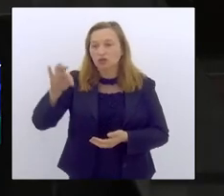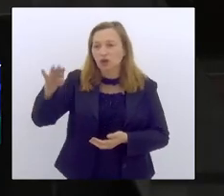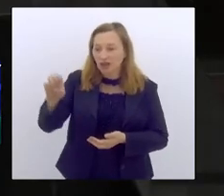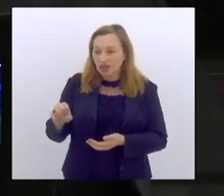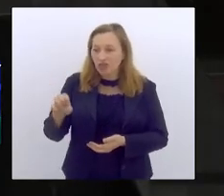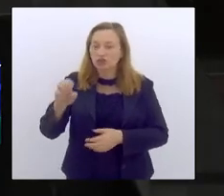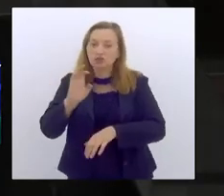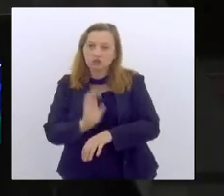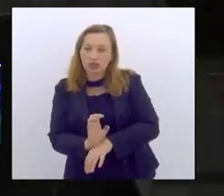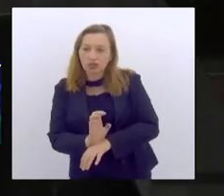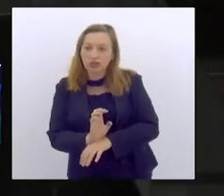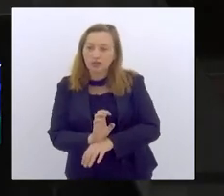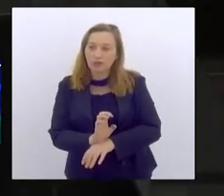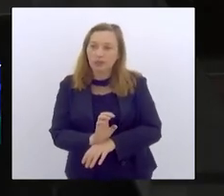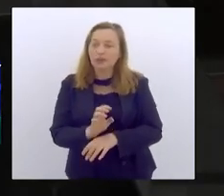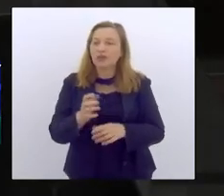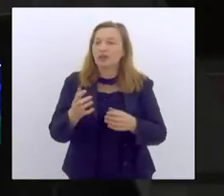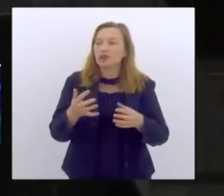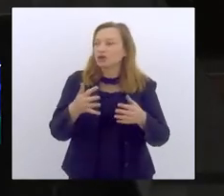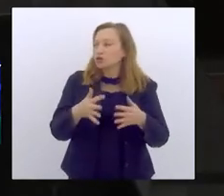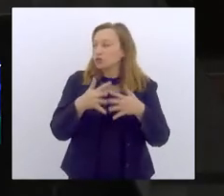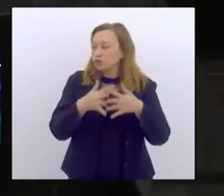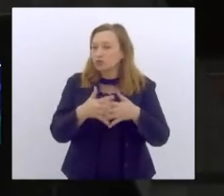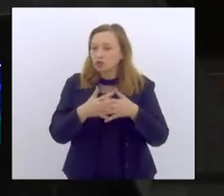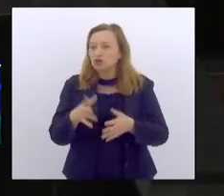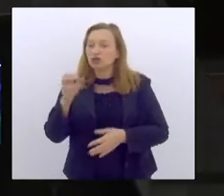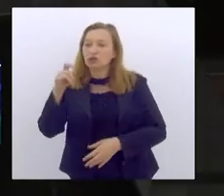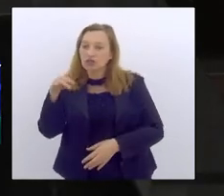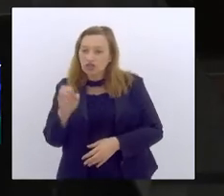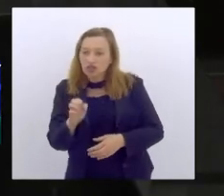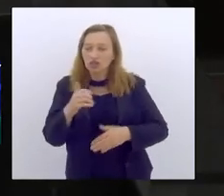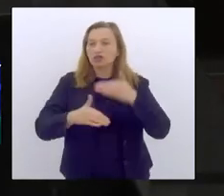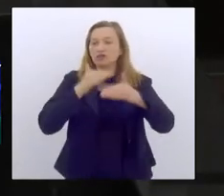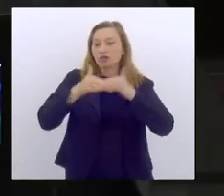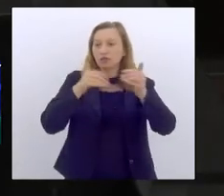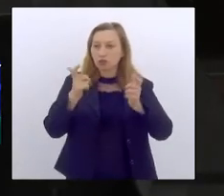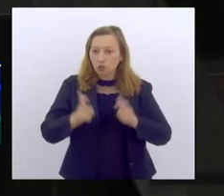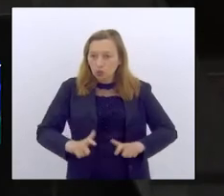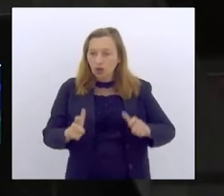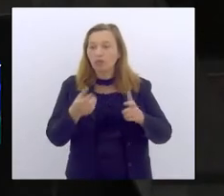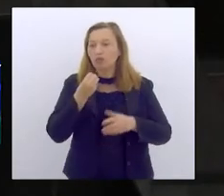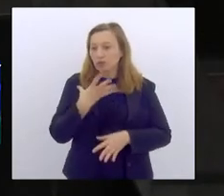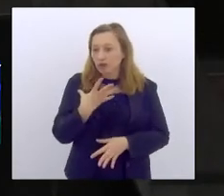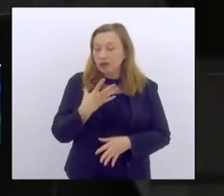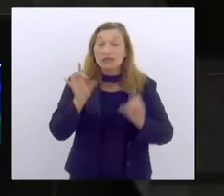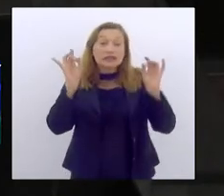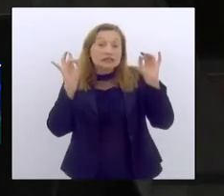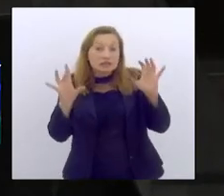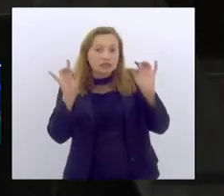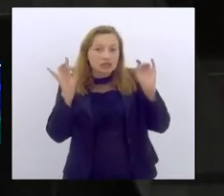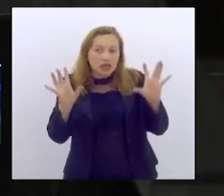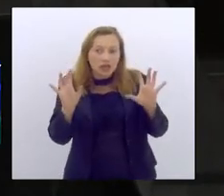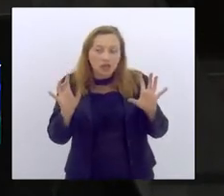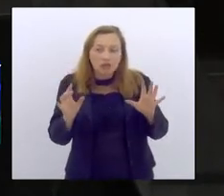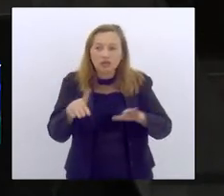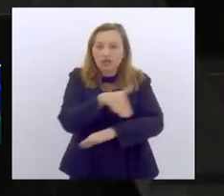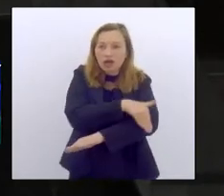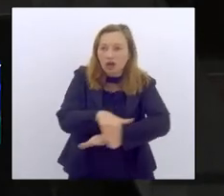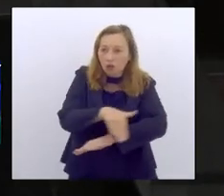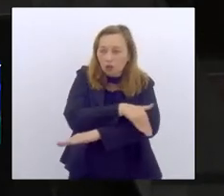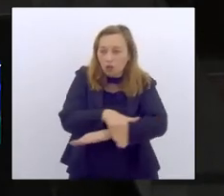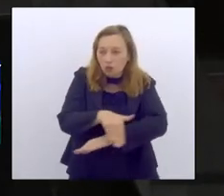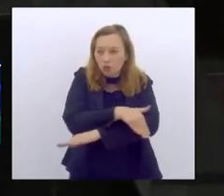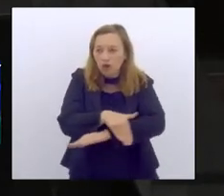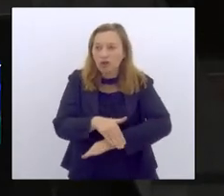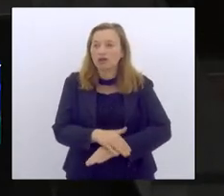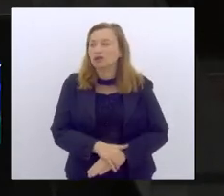do Estado inclusive atrapalhando ali agenda do desenvolvimento Regional pois bem Especialmente na Rua